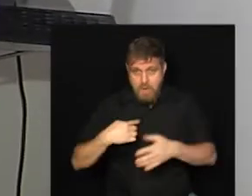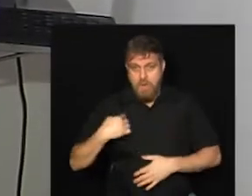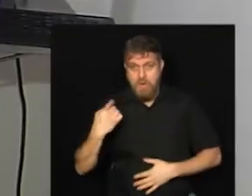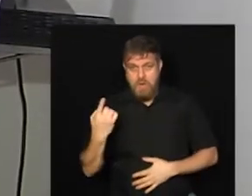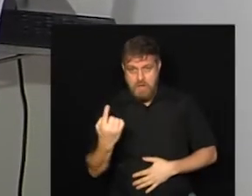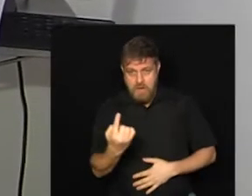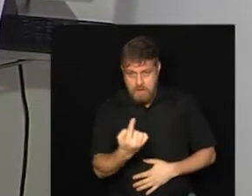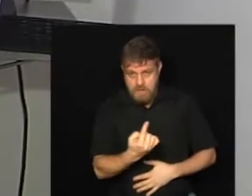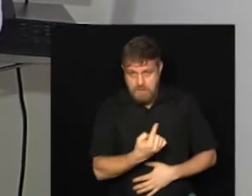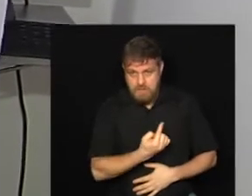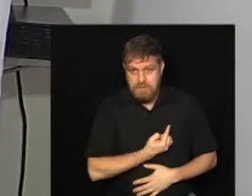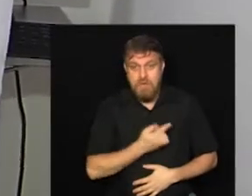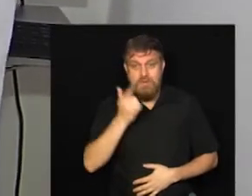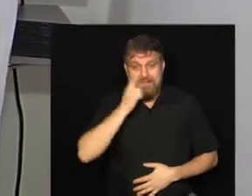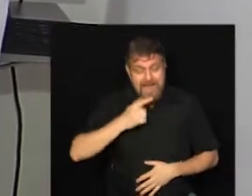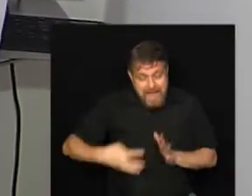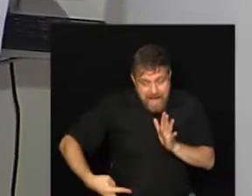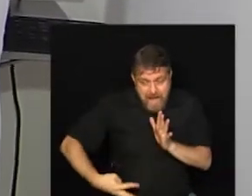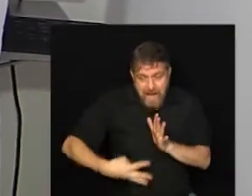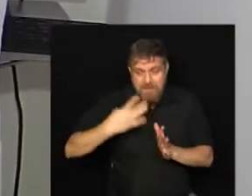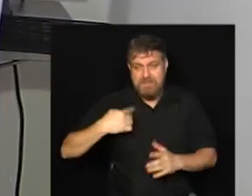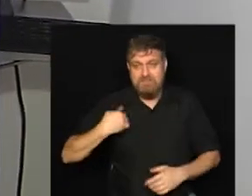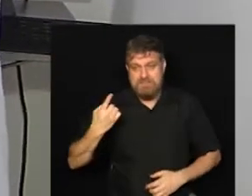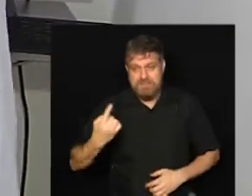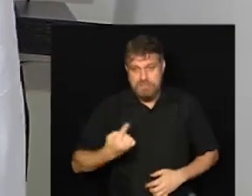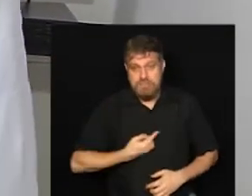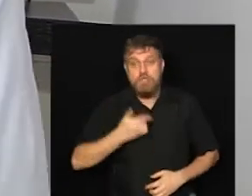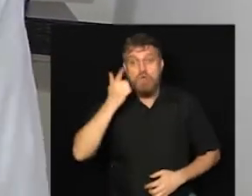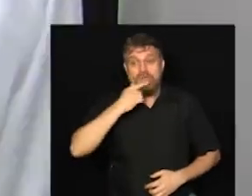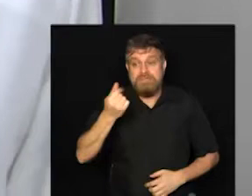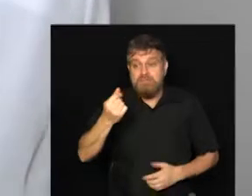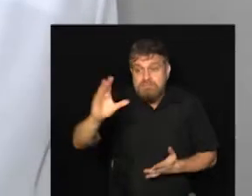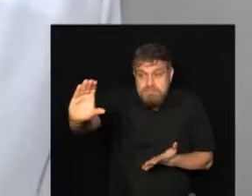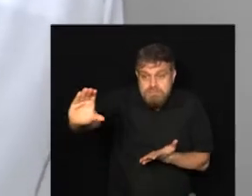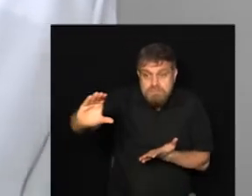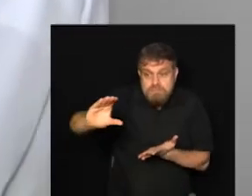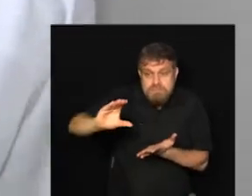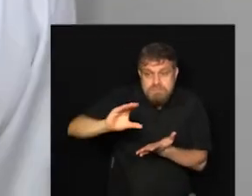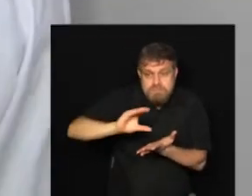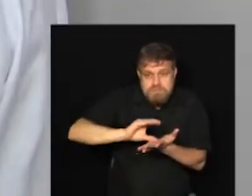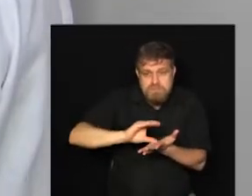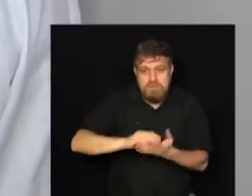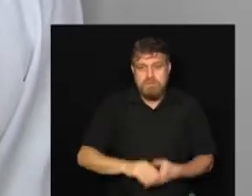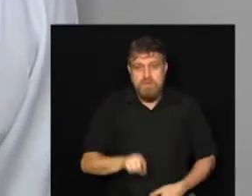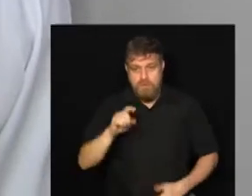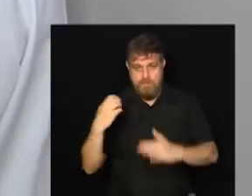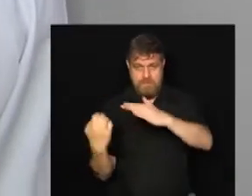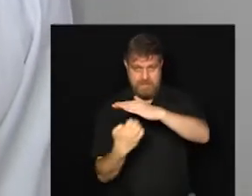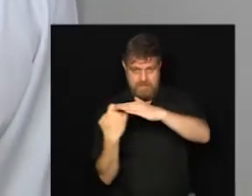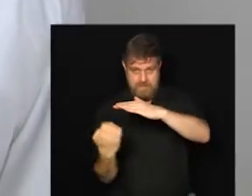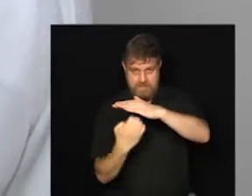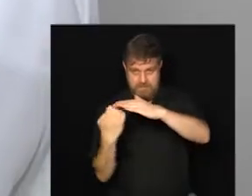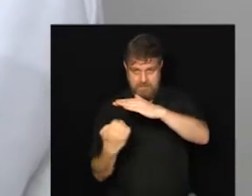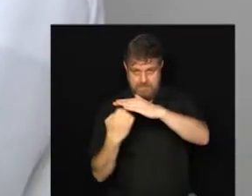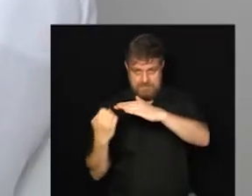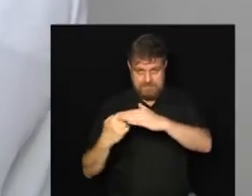fomos aprovados pela quarta vez, nós recebemos financiamento de uma empresa,